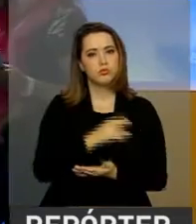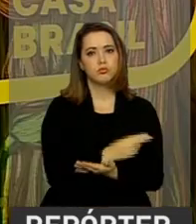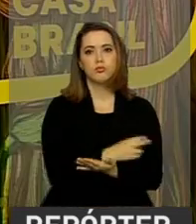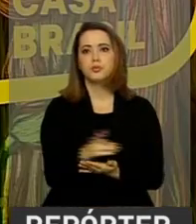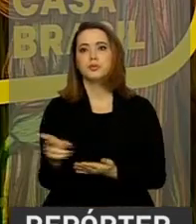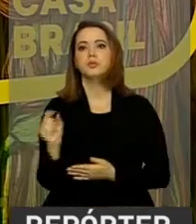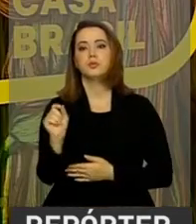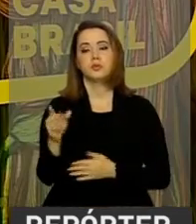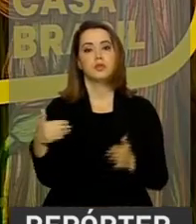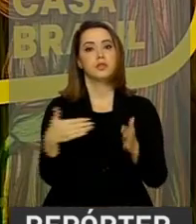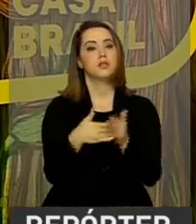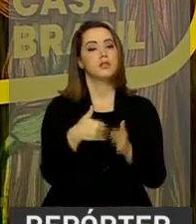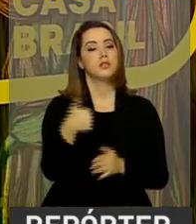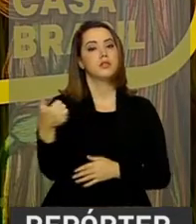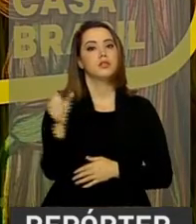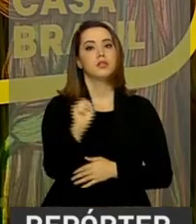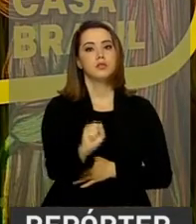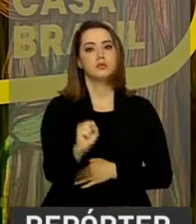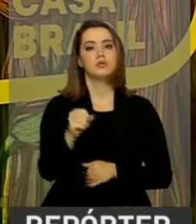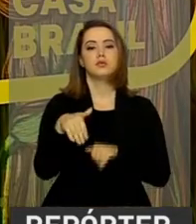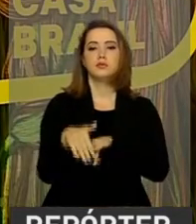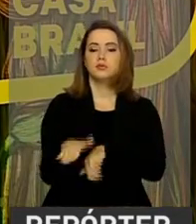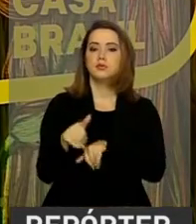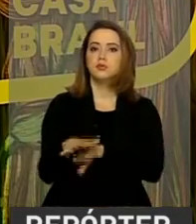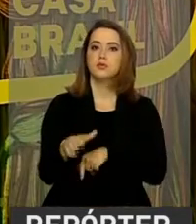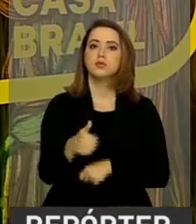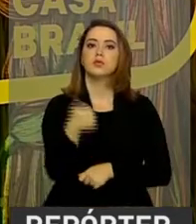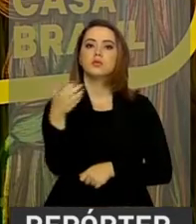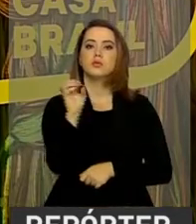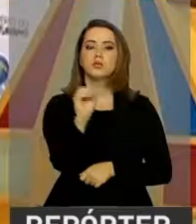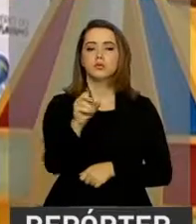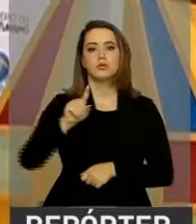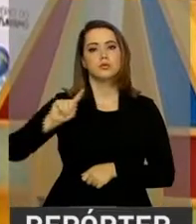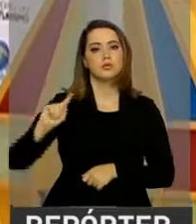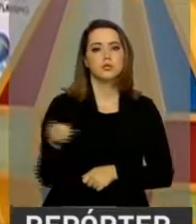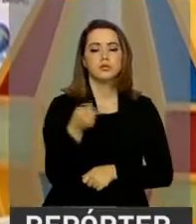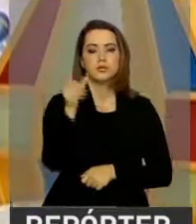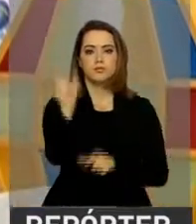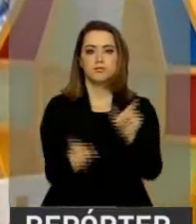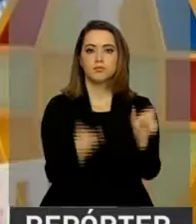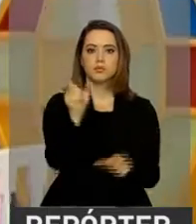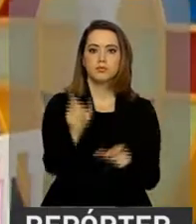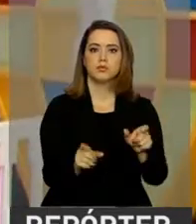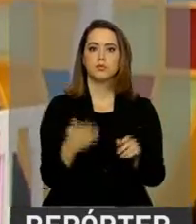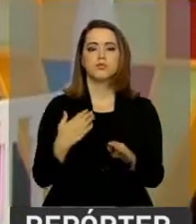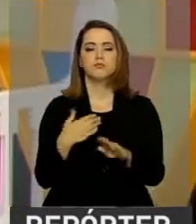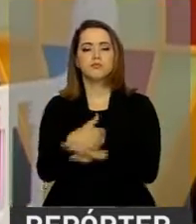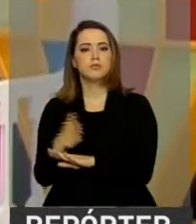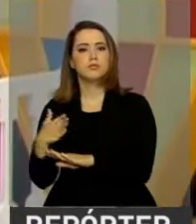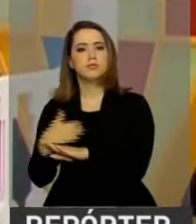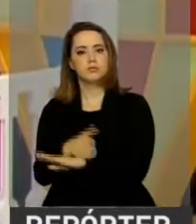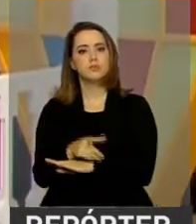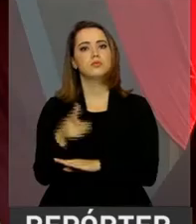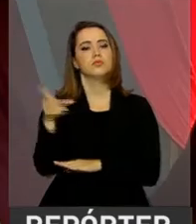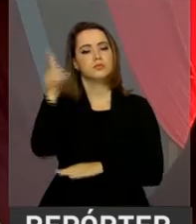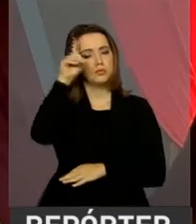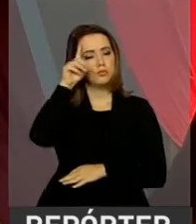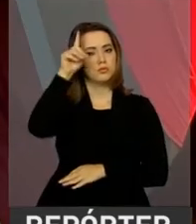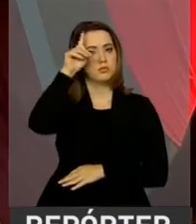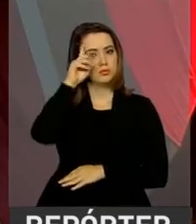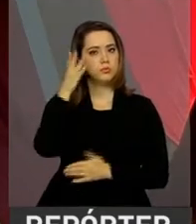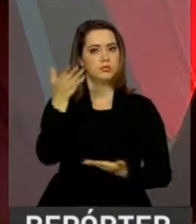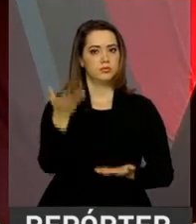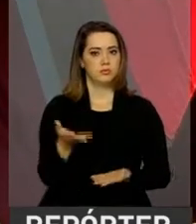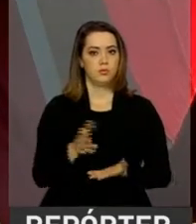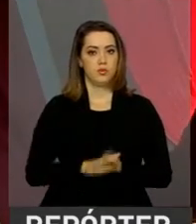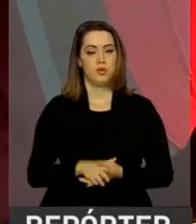A expectativa dos organizadores é de que pelo menos 10 mil pessoas passem pelo local diariamente. Enquanto a casa